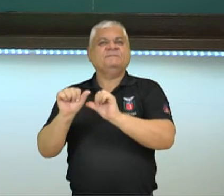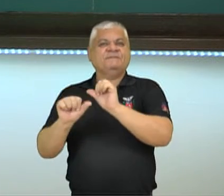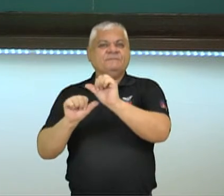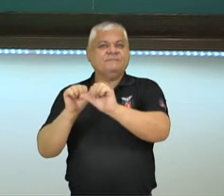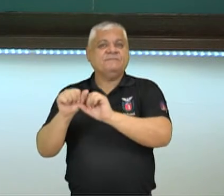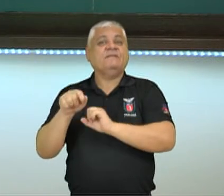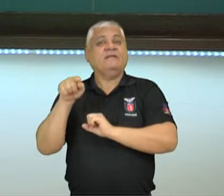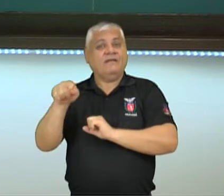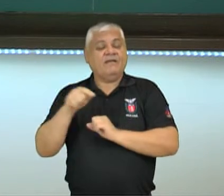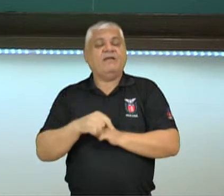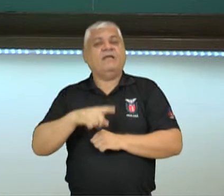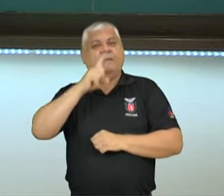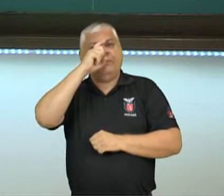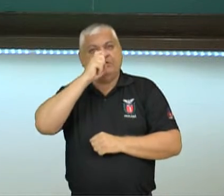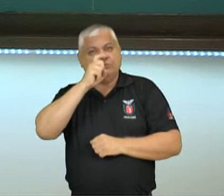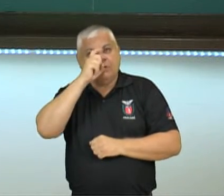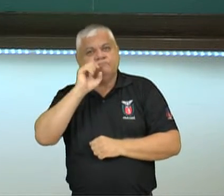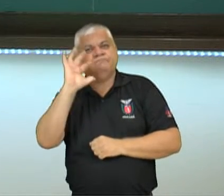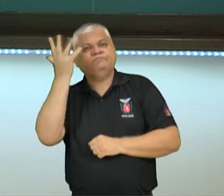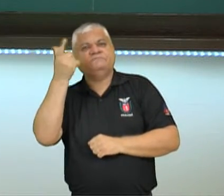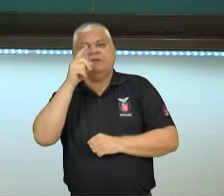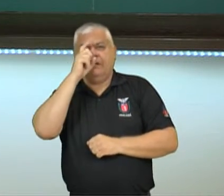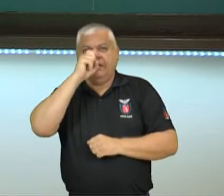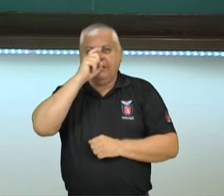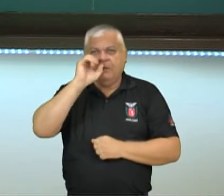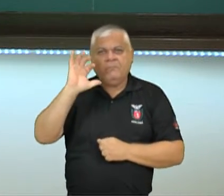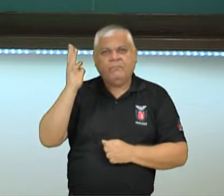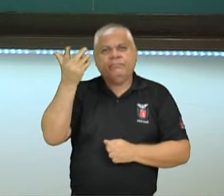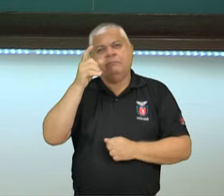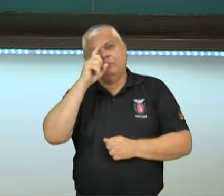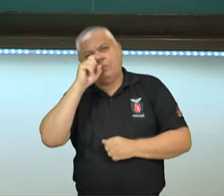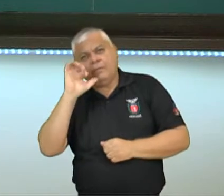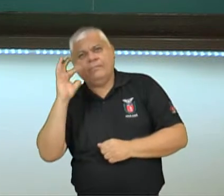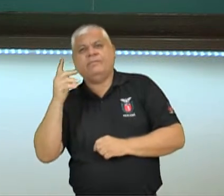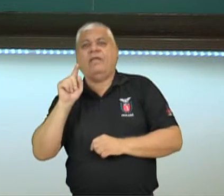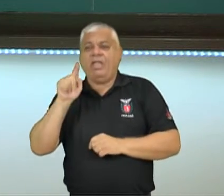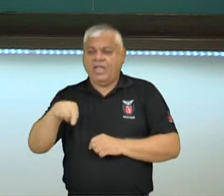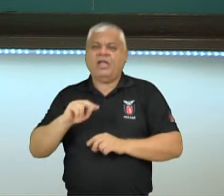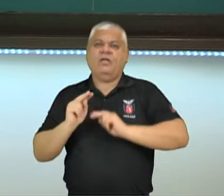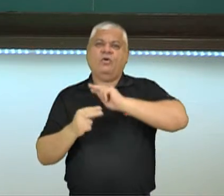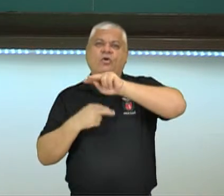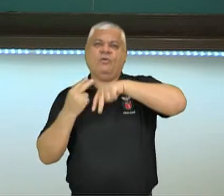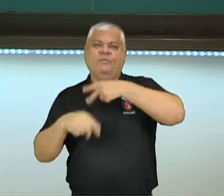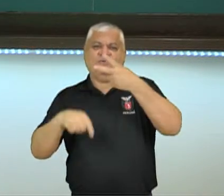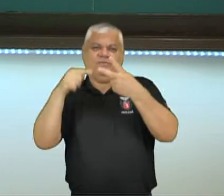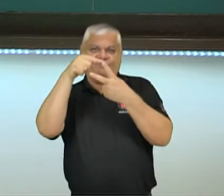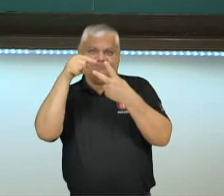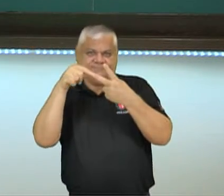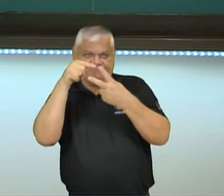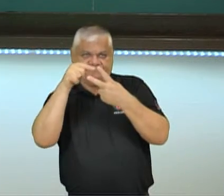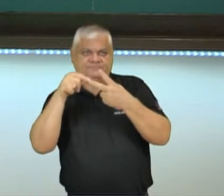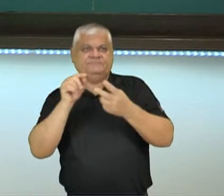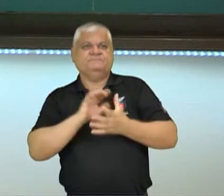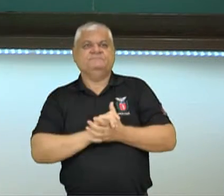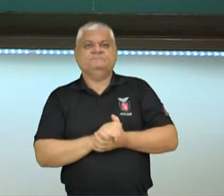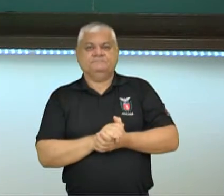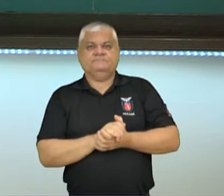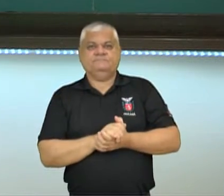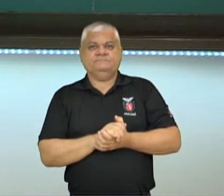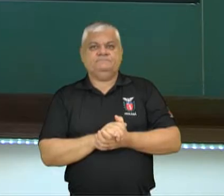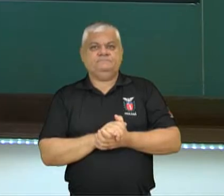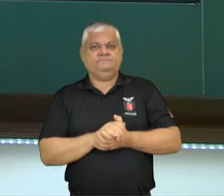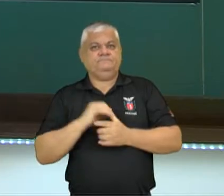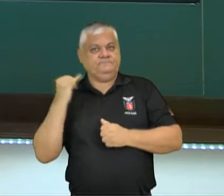começar a ter ciclos menstruais. Então é resultado da ação desses dois hormônios. É